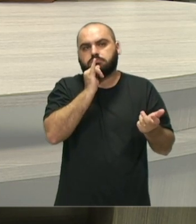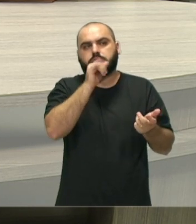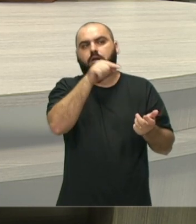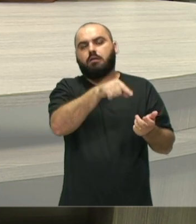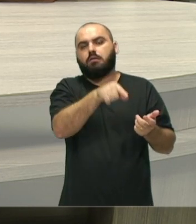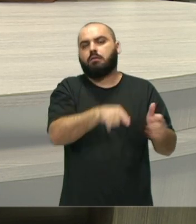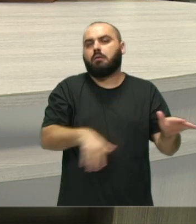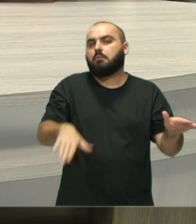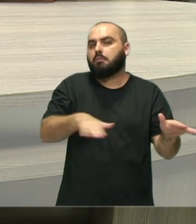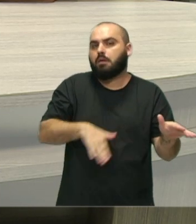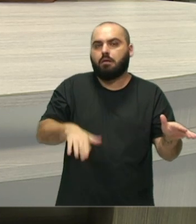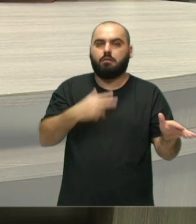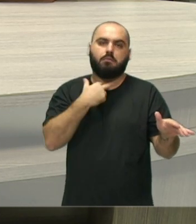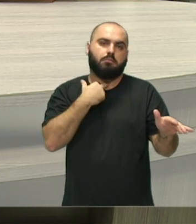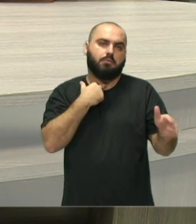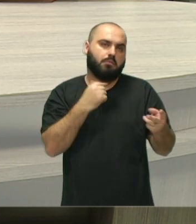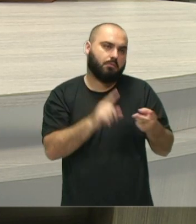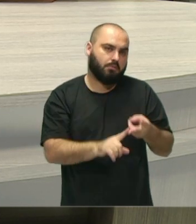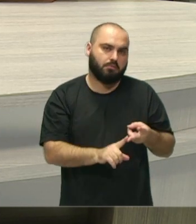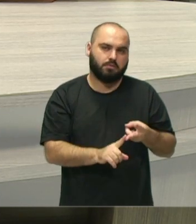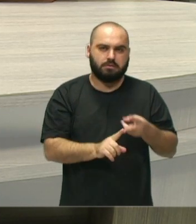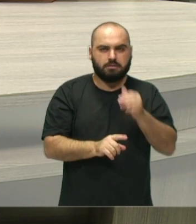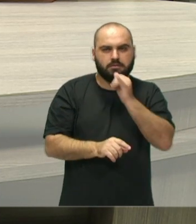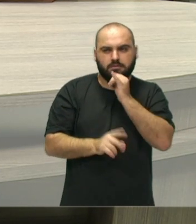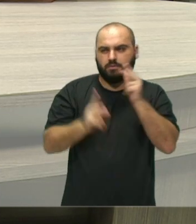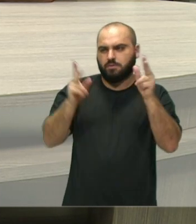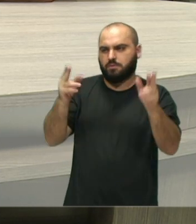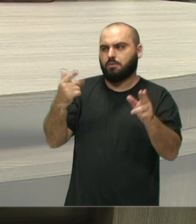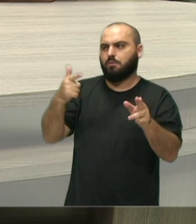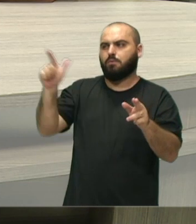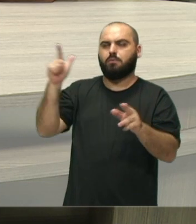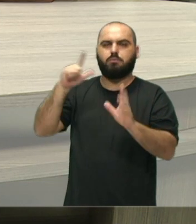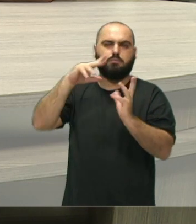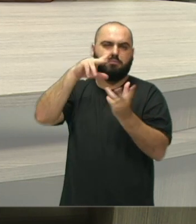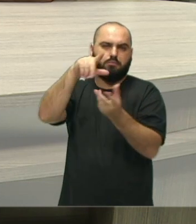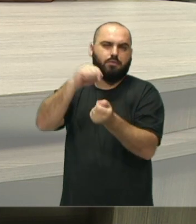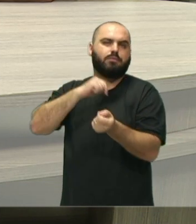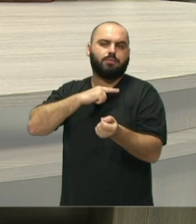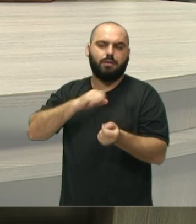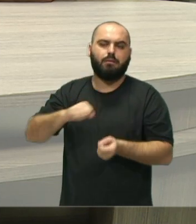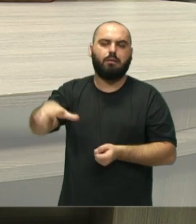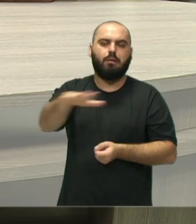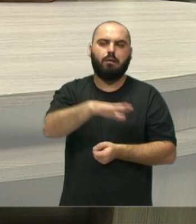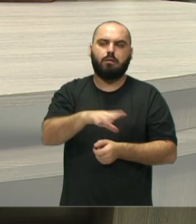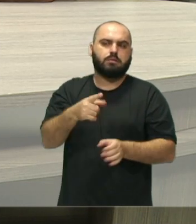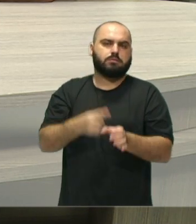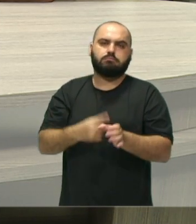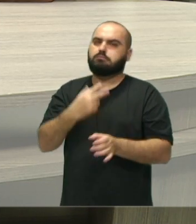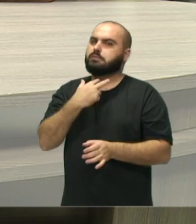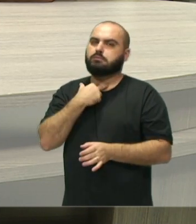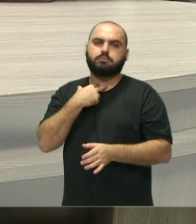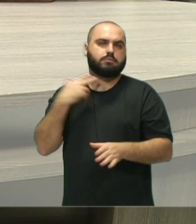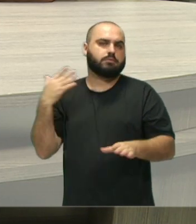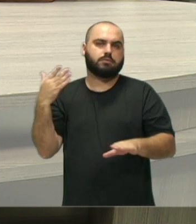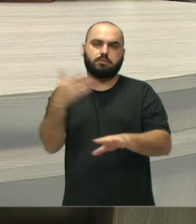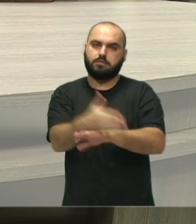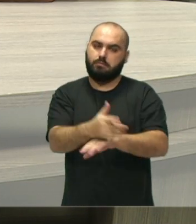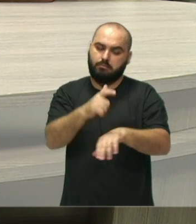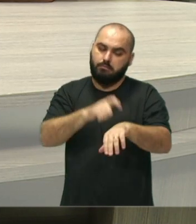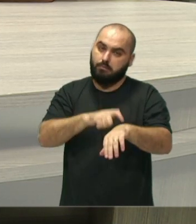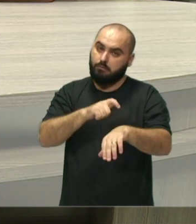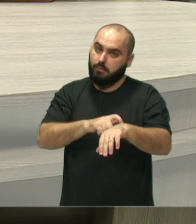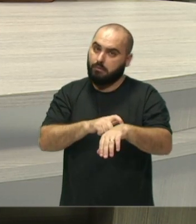orla. Por exemplo, como existe em alguns locais do mundo, tem áreas da cidade que você não pode entrar em determinado